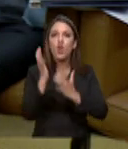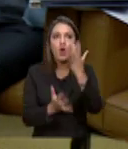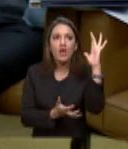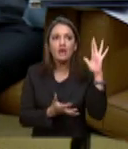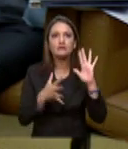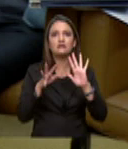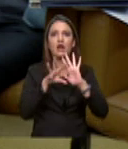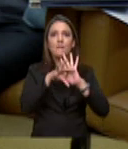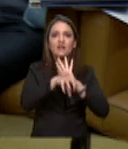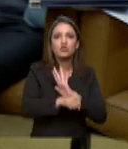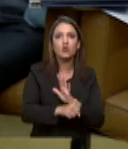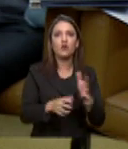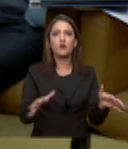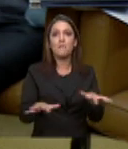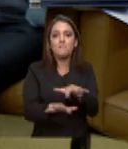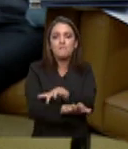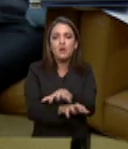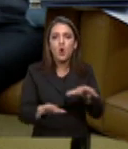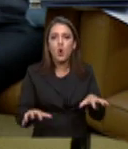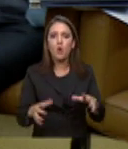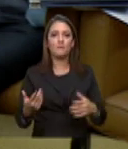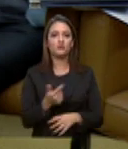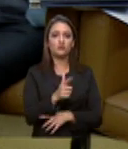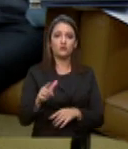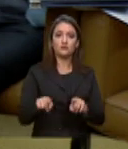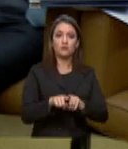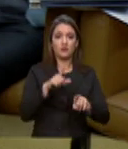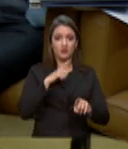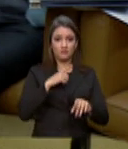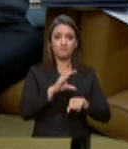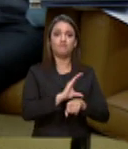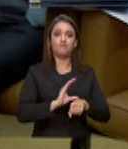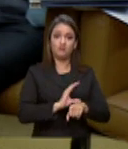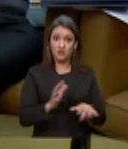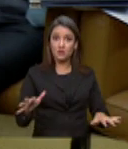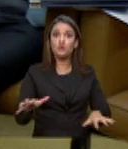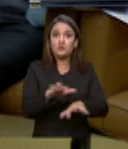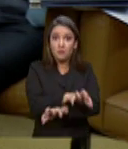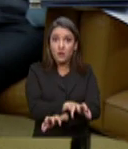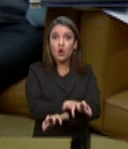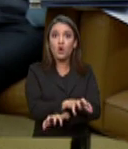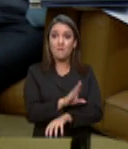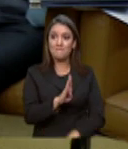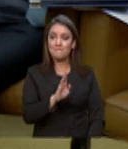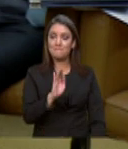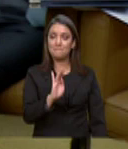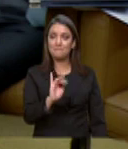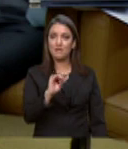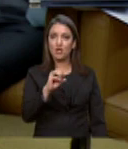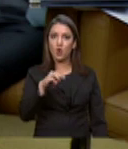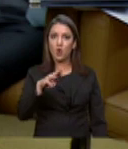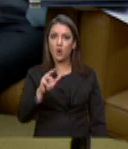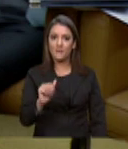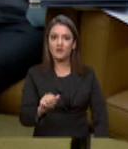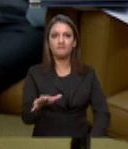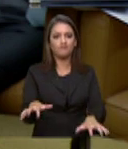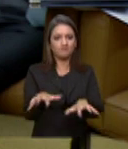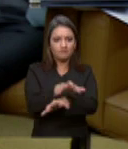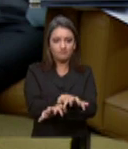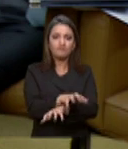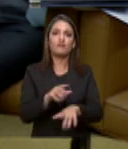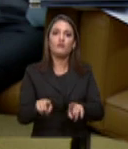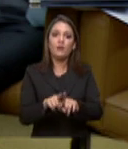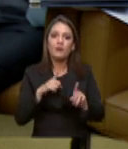dentre outros biomas incluídos pelo constituinte originário, e biomas esses que sabemos que são os mais atingidos e os mais